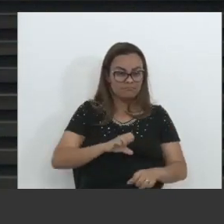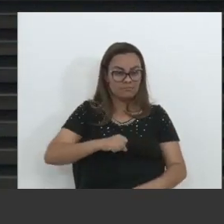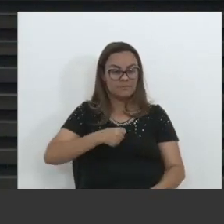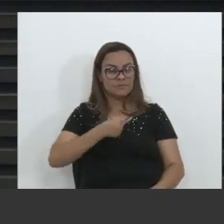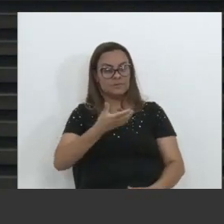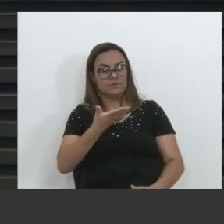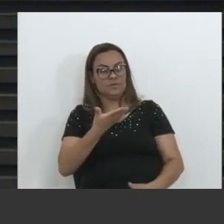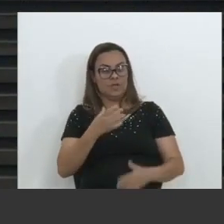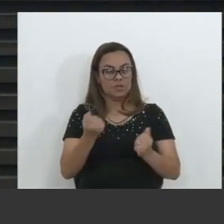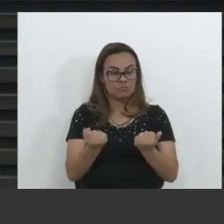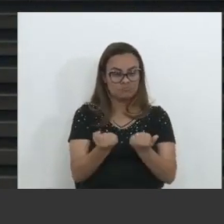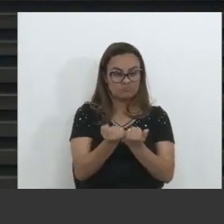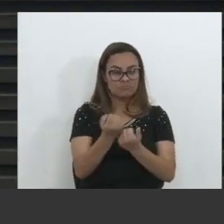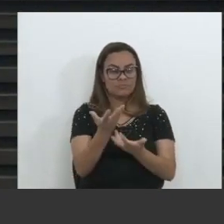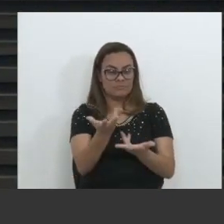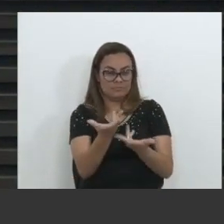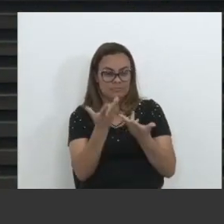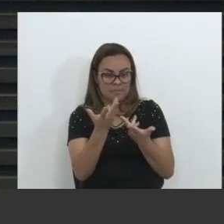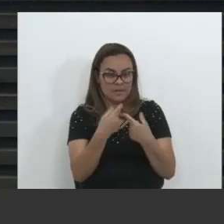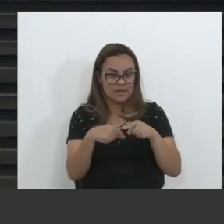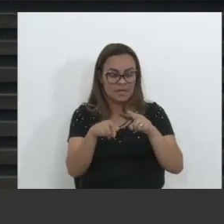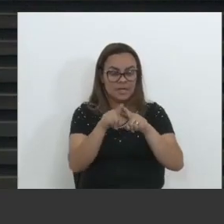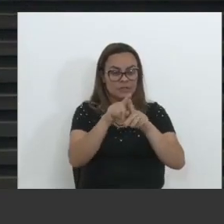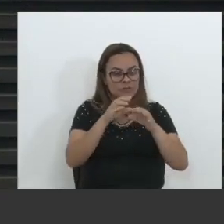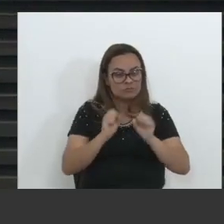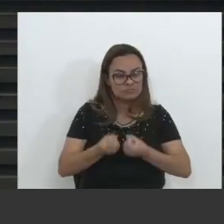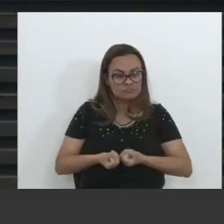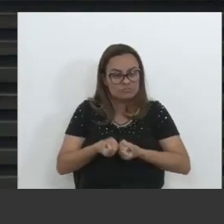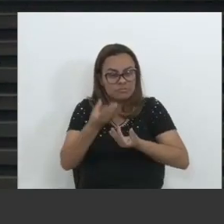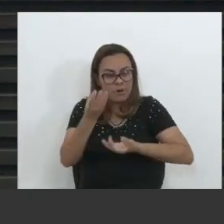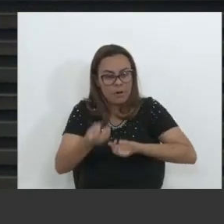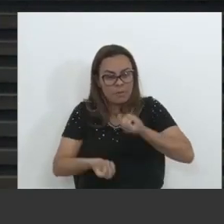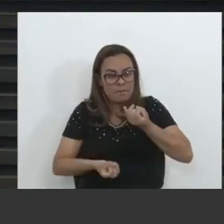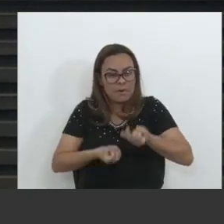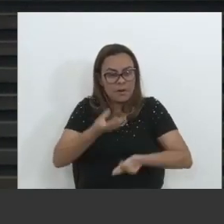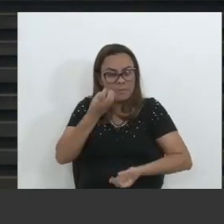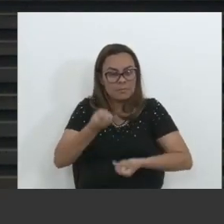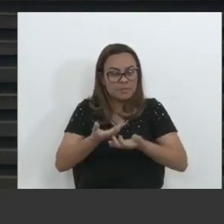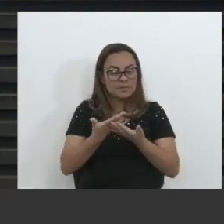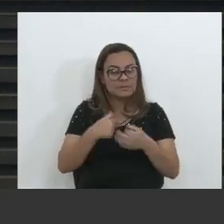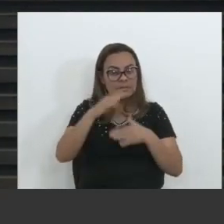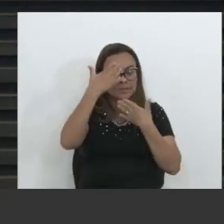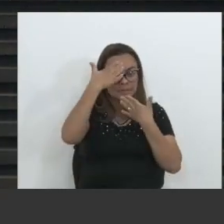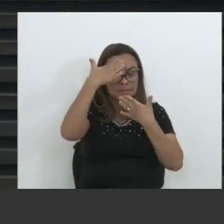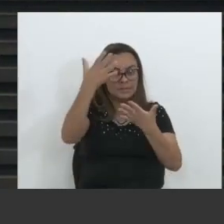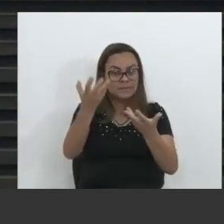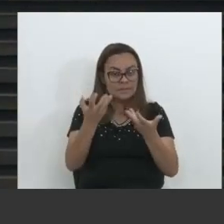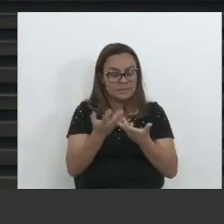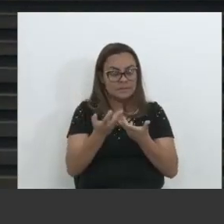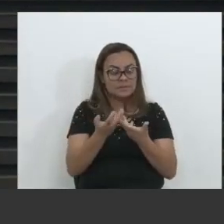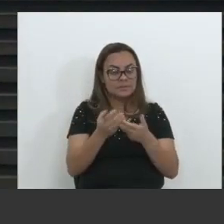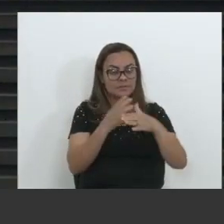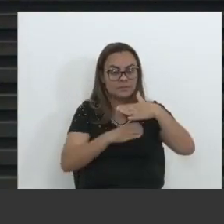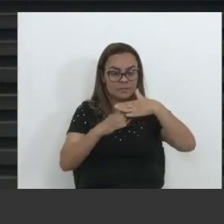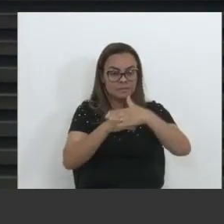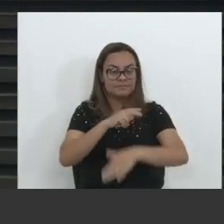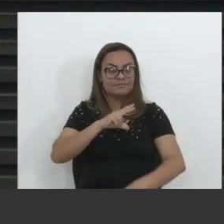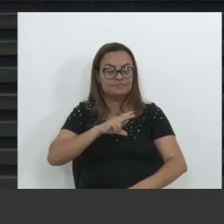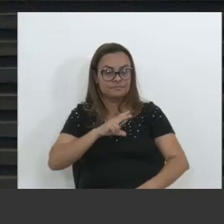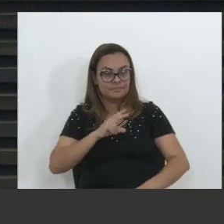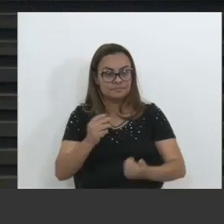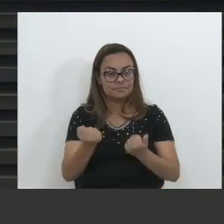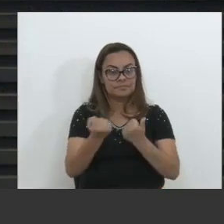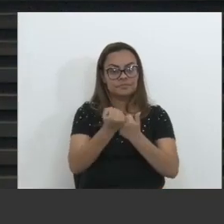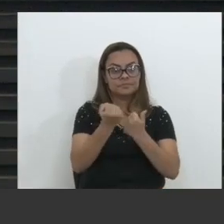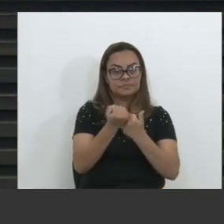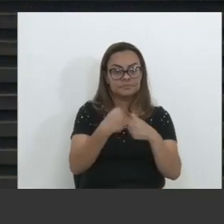quer defender E é isso que a gente quer levar eh eu também quero agradecer as empresas privadas que nos apoiaram